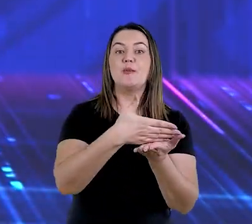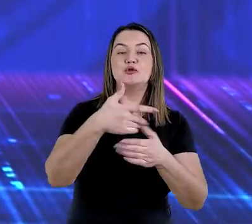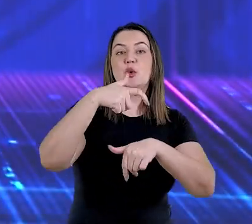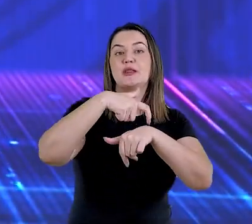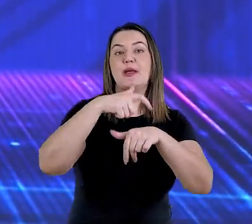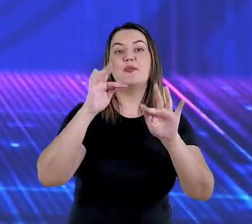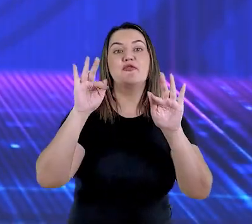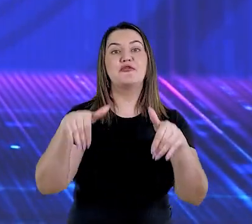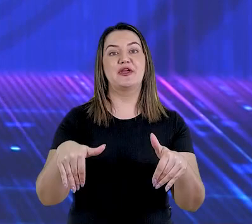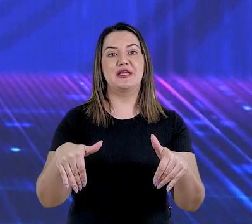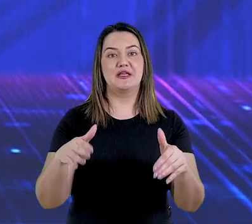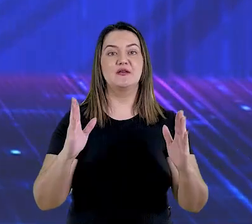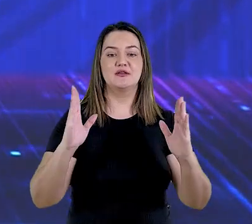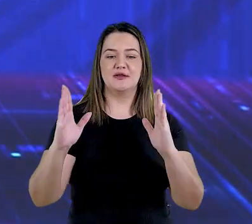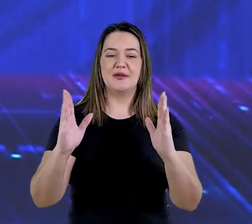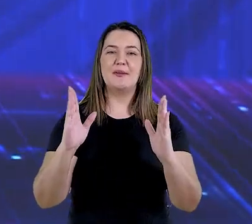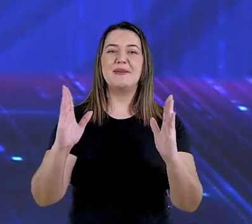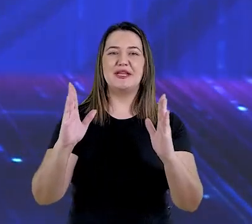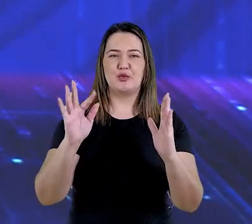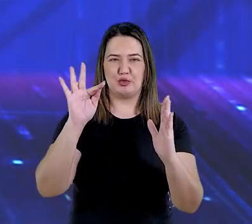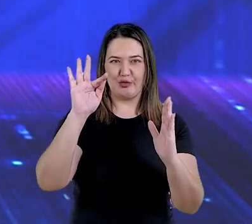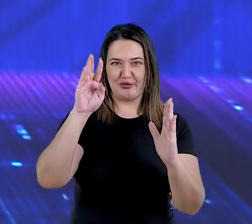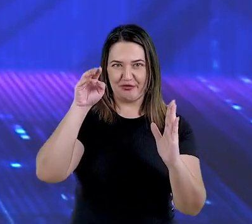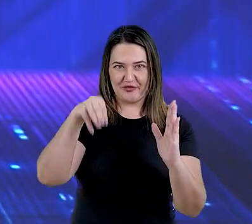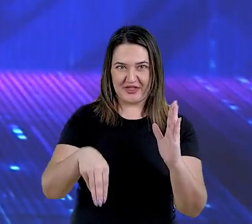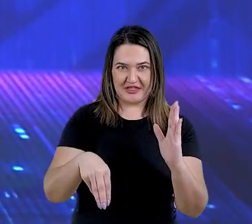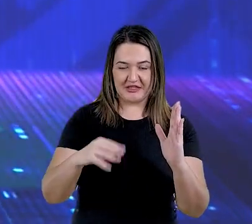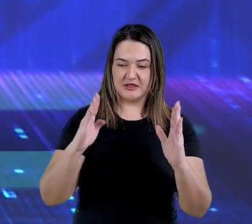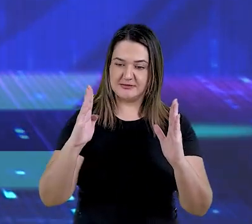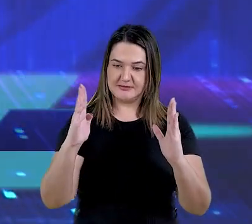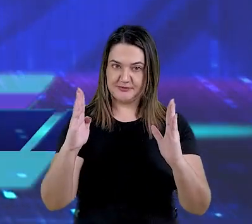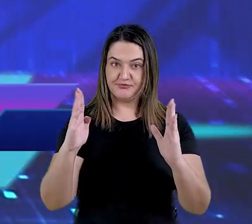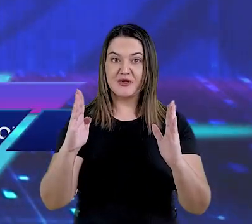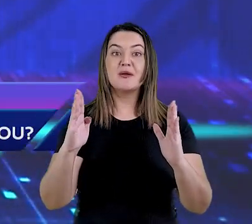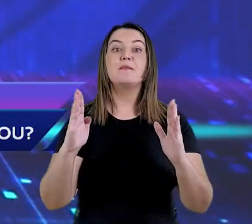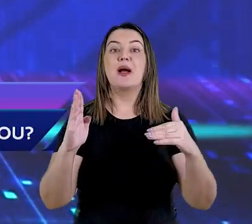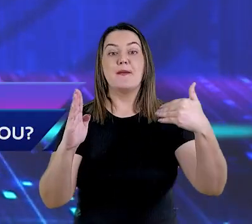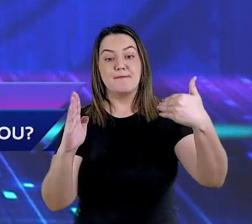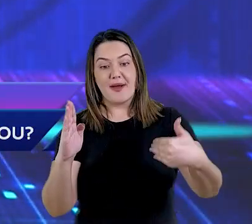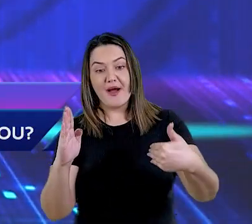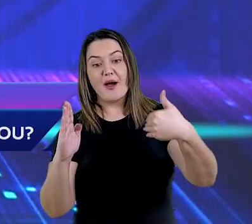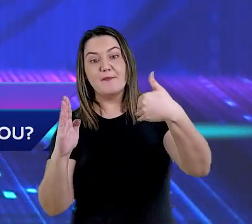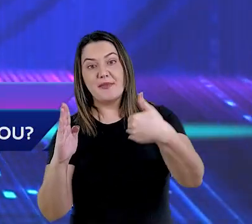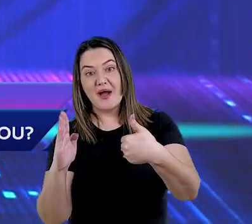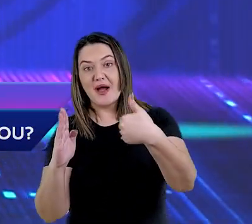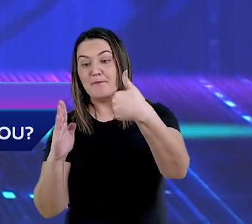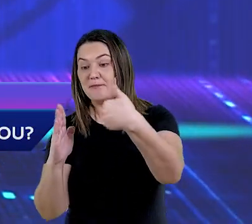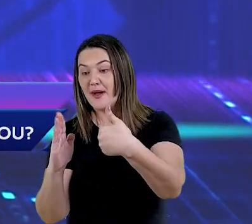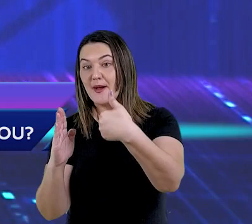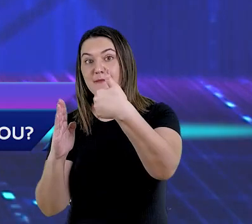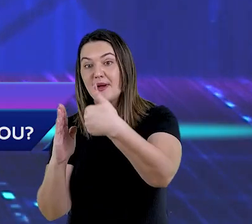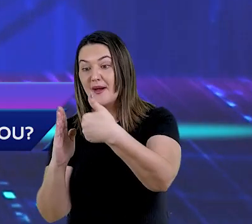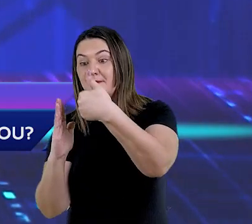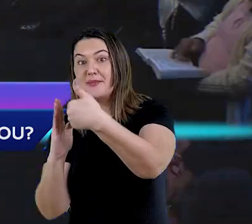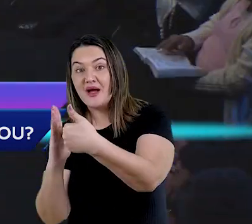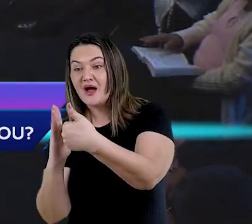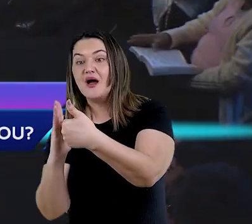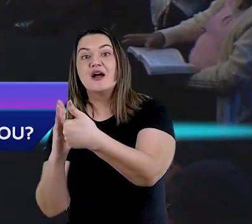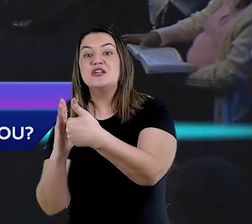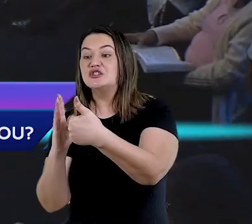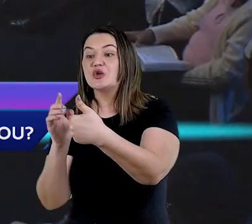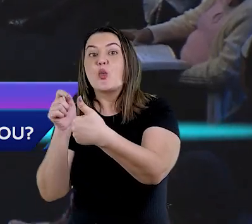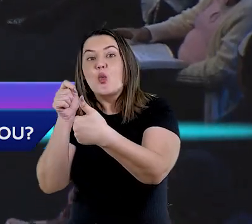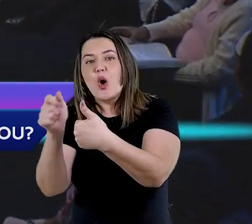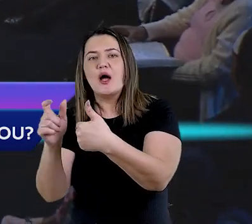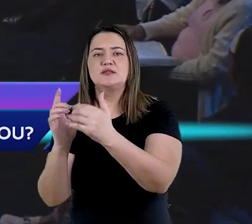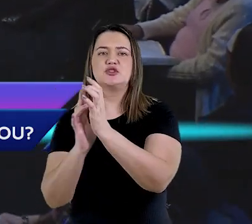vivemos o fim do tempo do fim. Mas Jesus inaugurou o fim da história do mundo, porque o ser humano já foi salvo por ele na